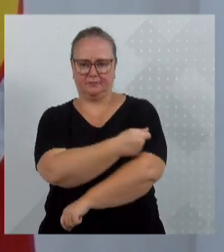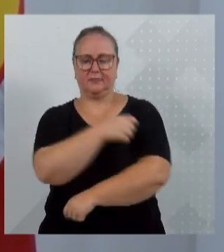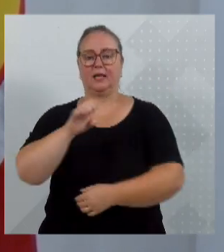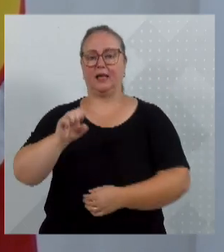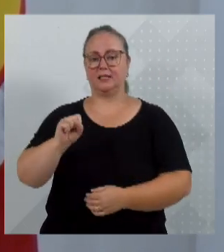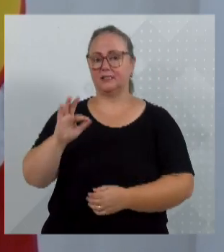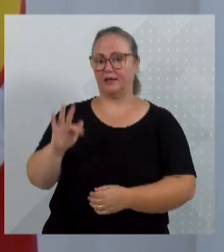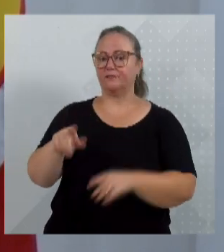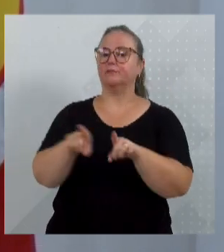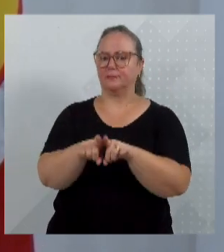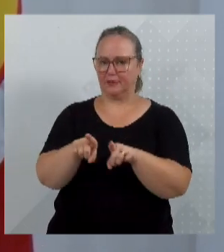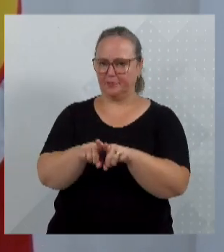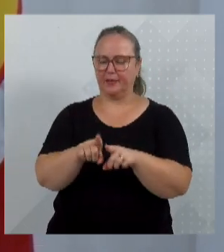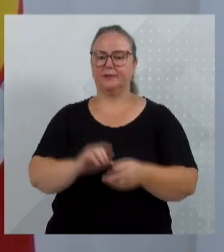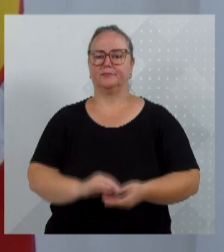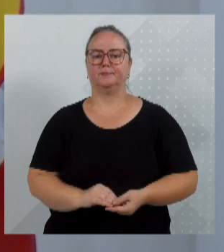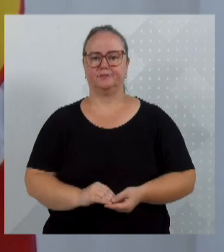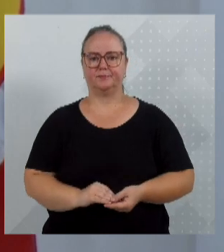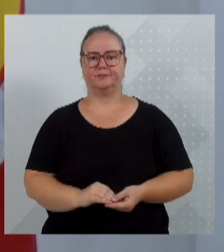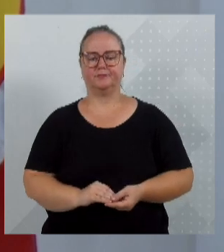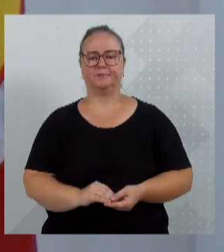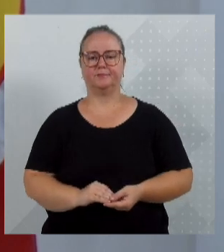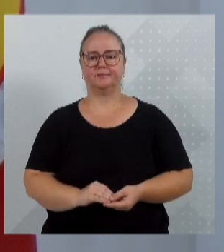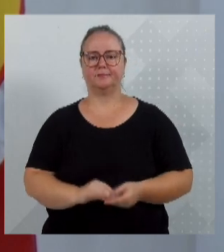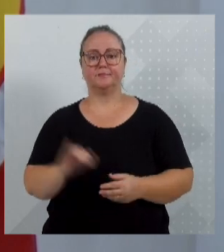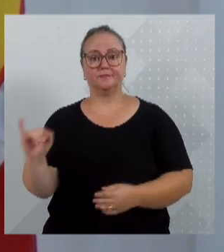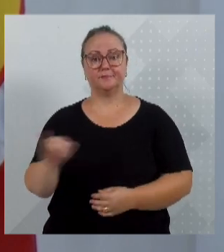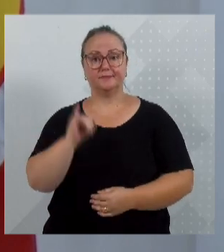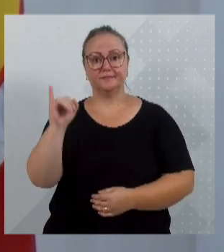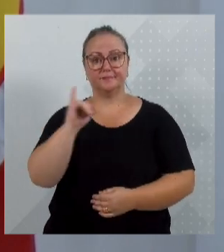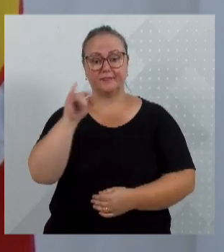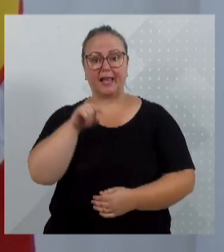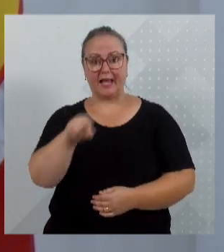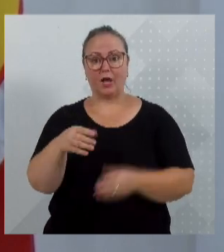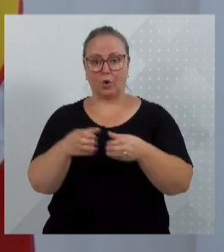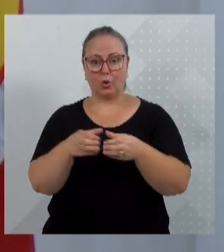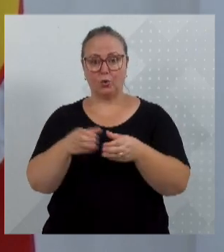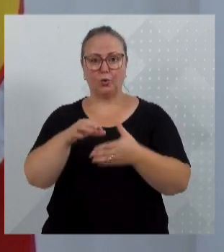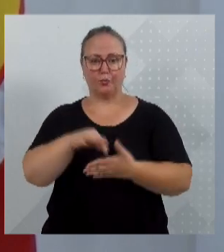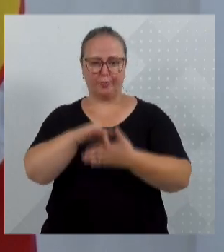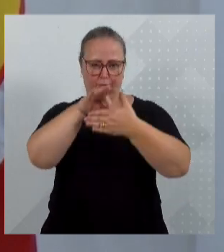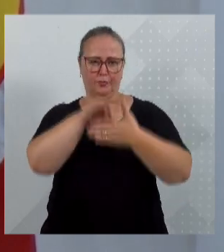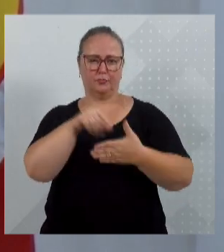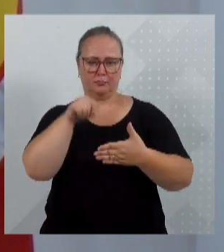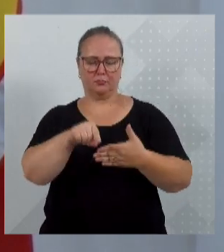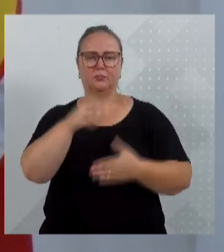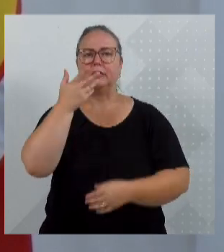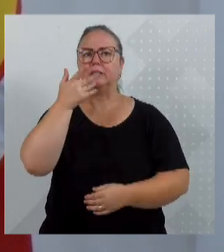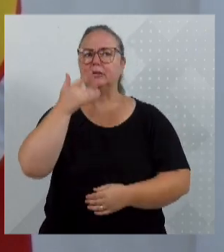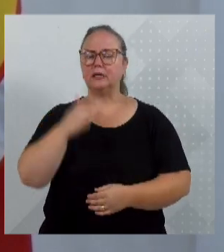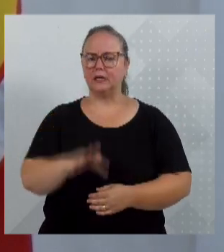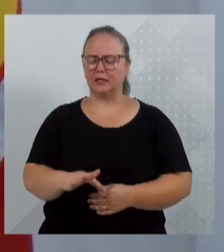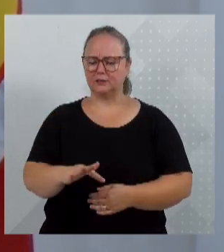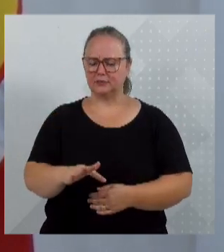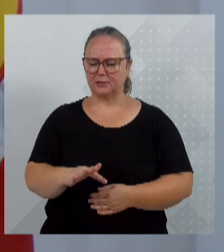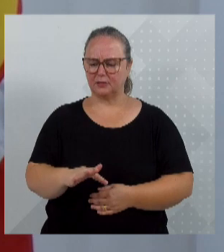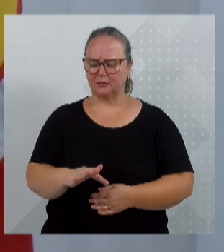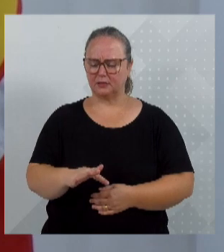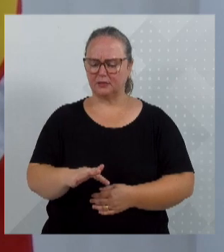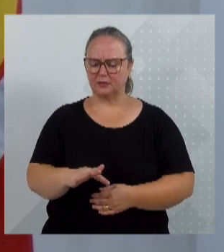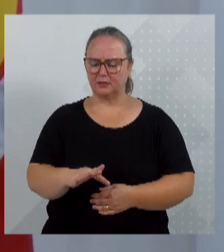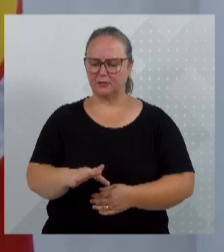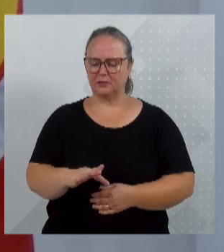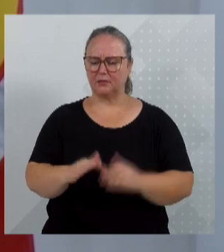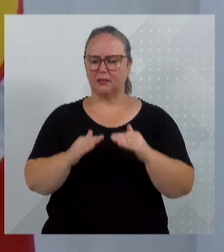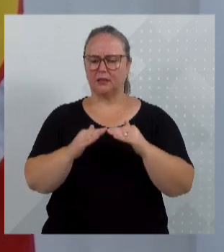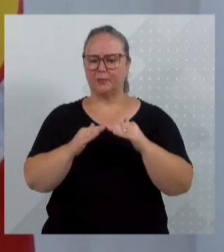ESFs. Importante também a gente ressaltar que os grupos prioritários vai desde crianças de 6 a